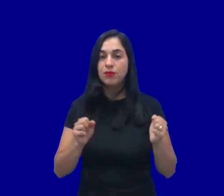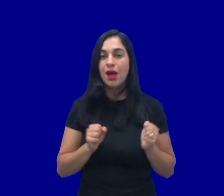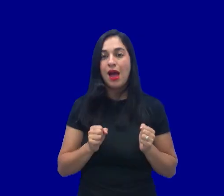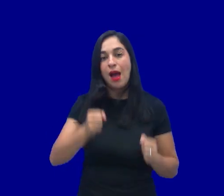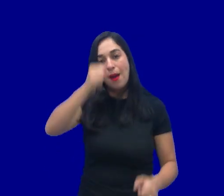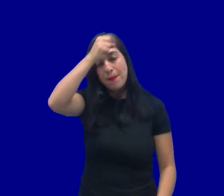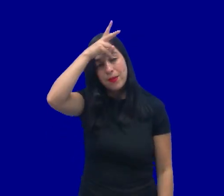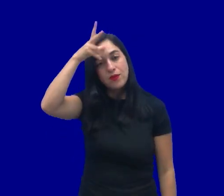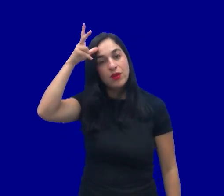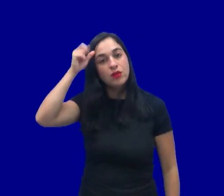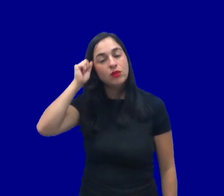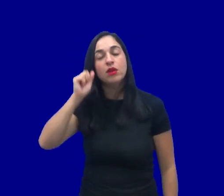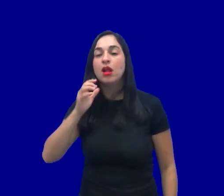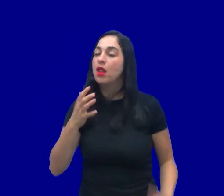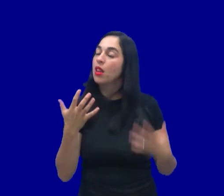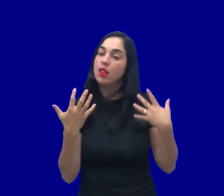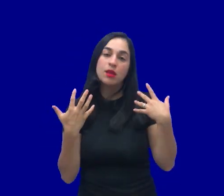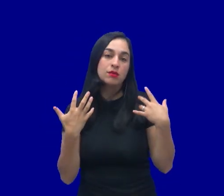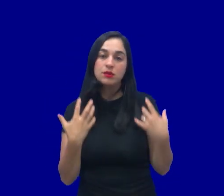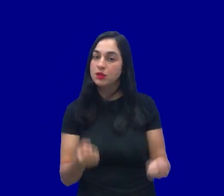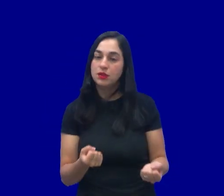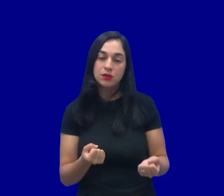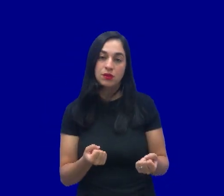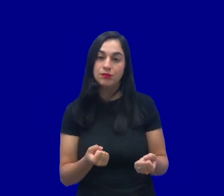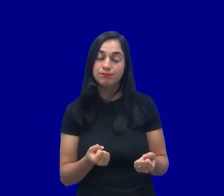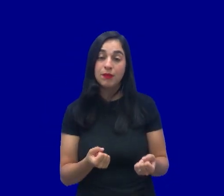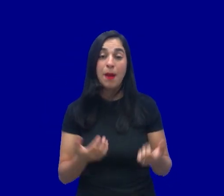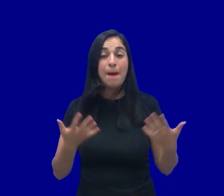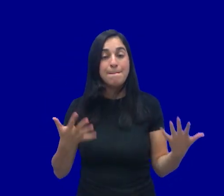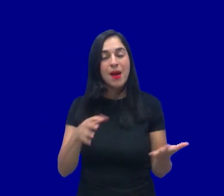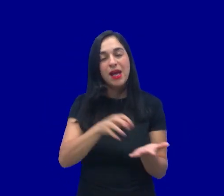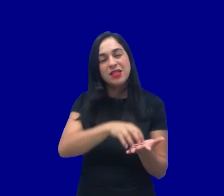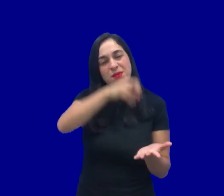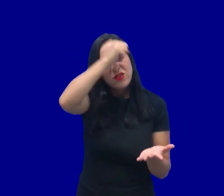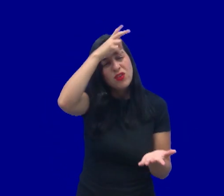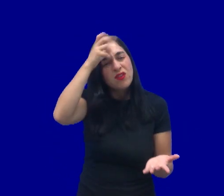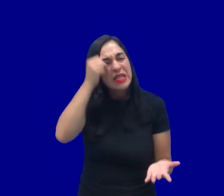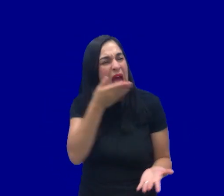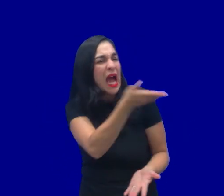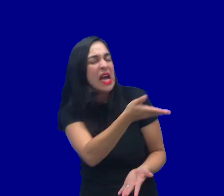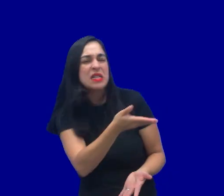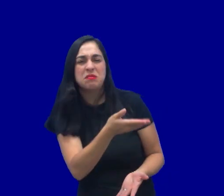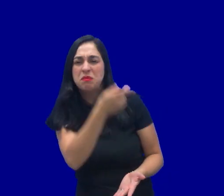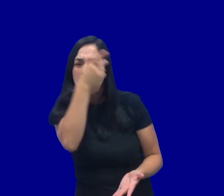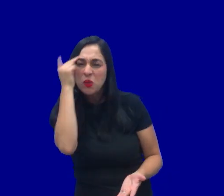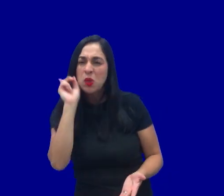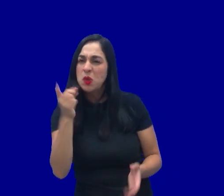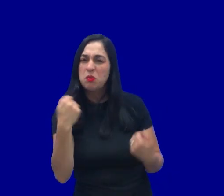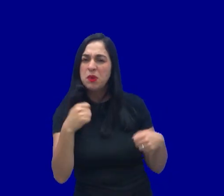Segundo a prefeitura, o senhor Luiz não necessita do carro adaptado. Dá uma olhada